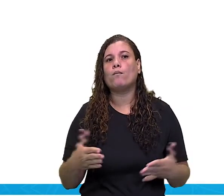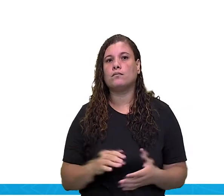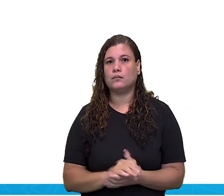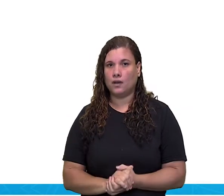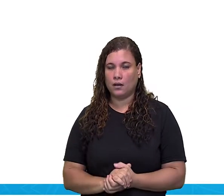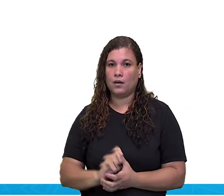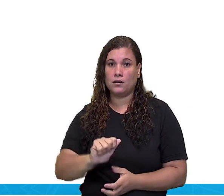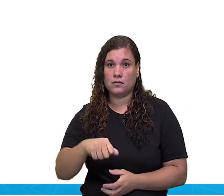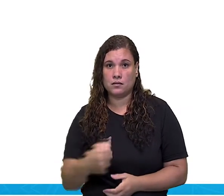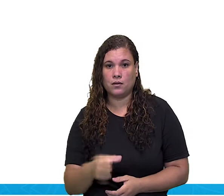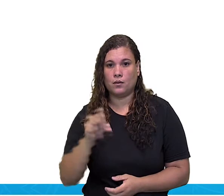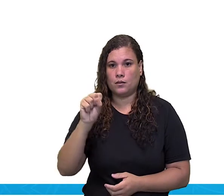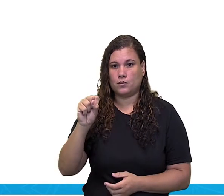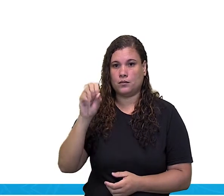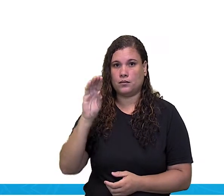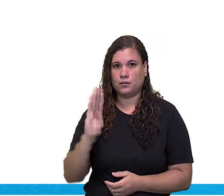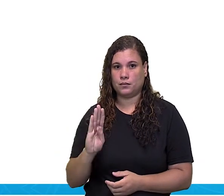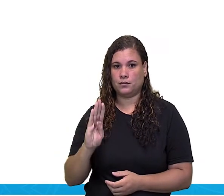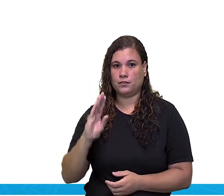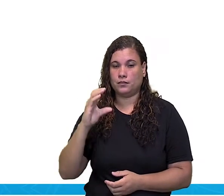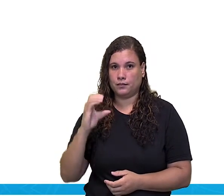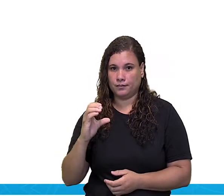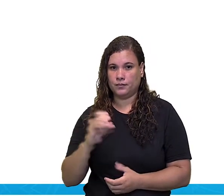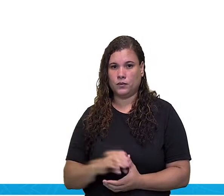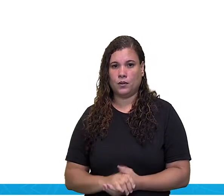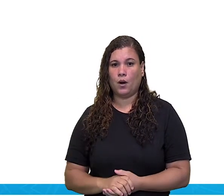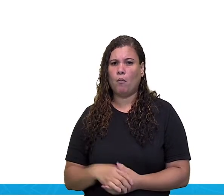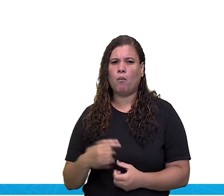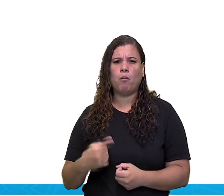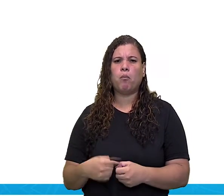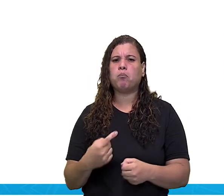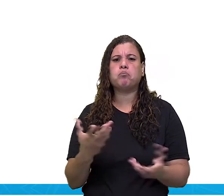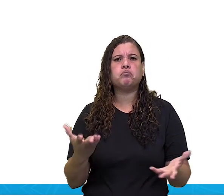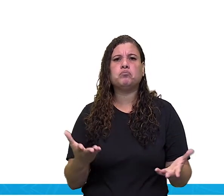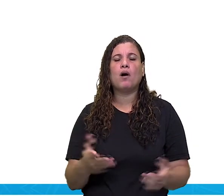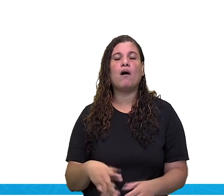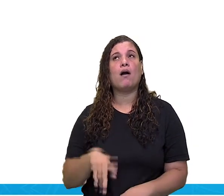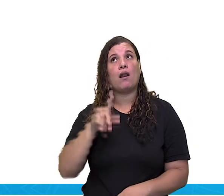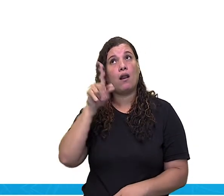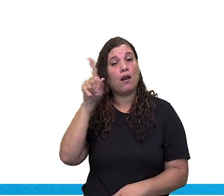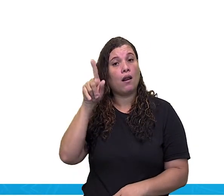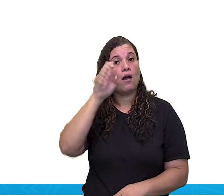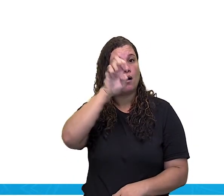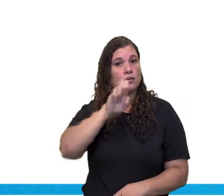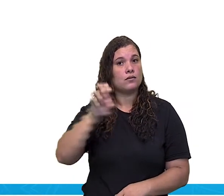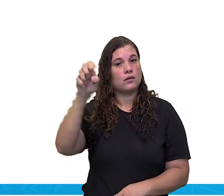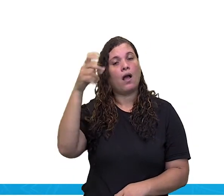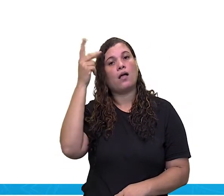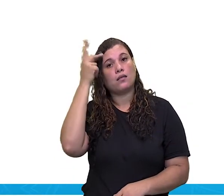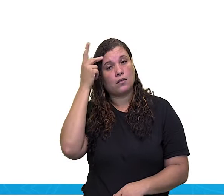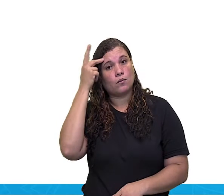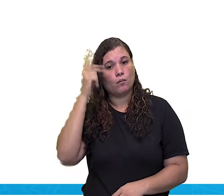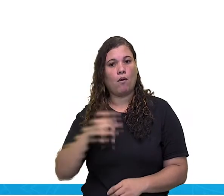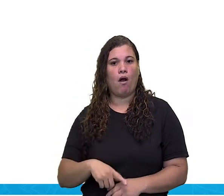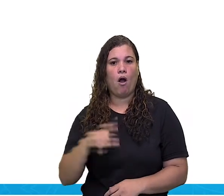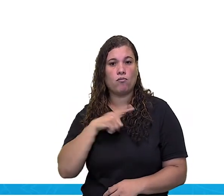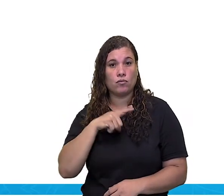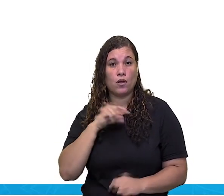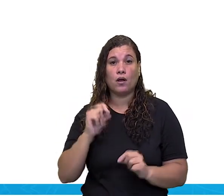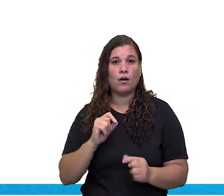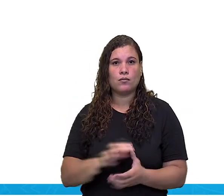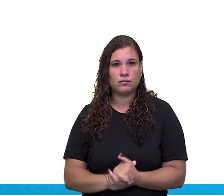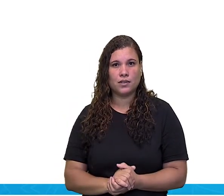Abriga um parque industrial que atua na produção de automóveis. Então, lá nesse parque, existem